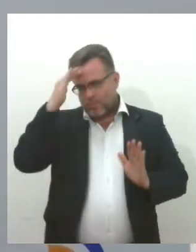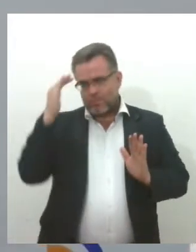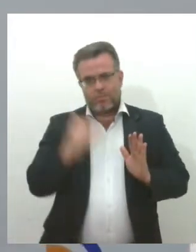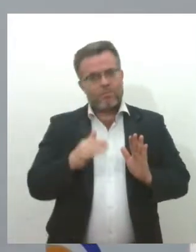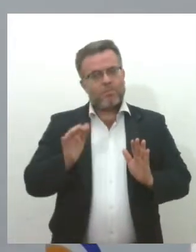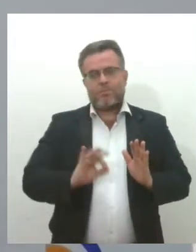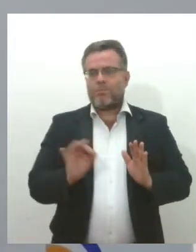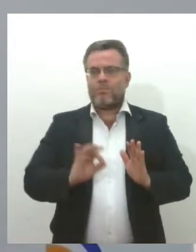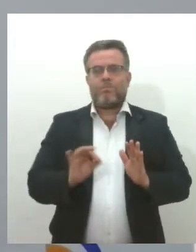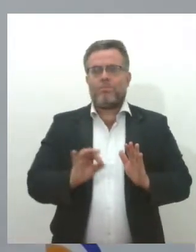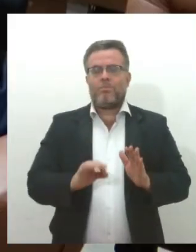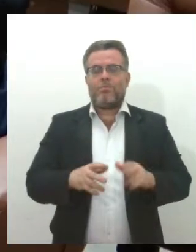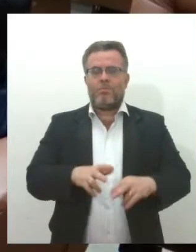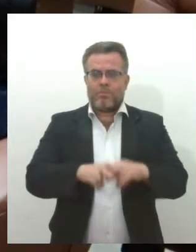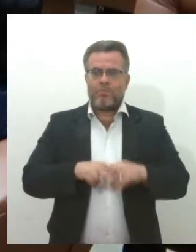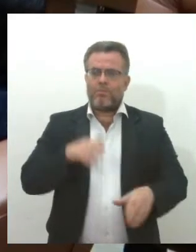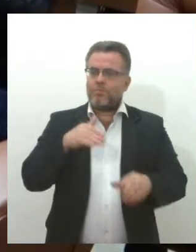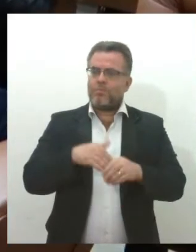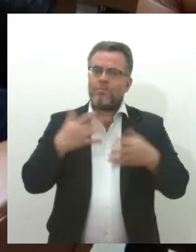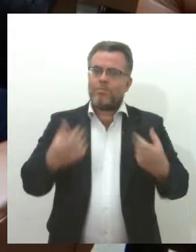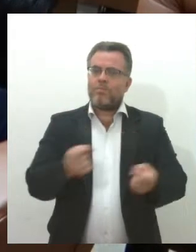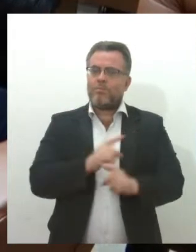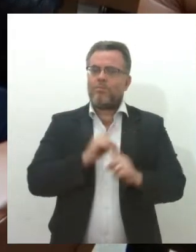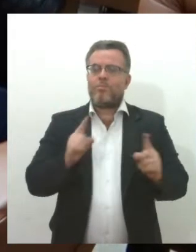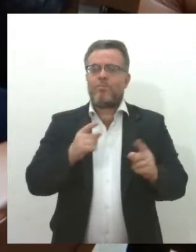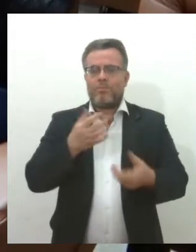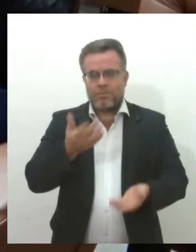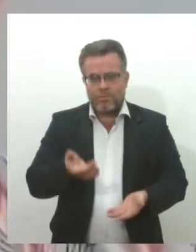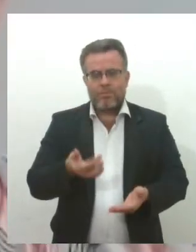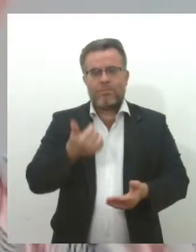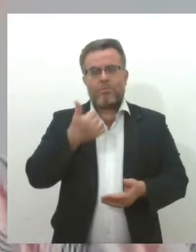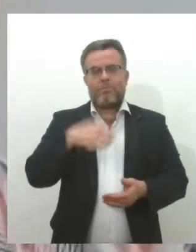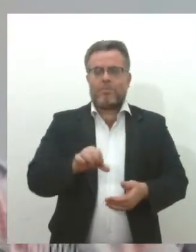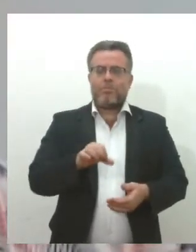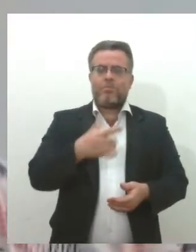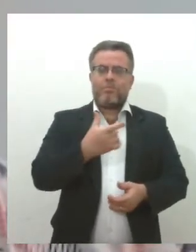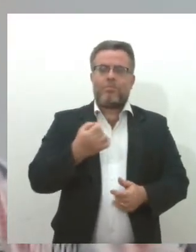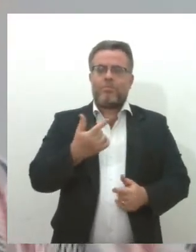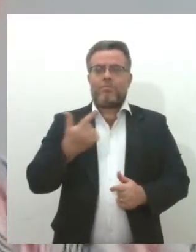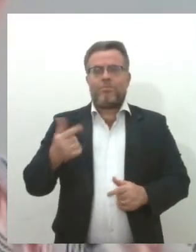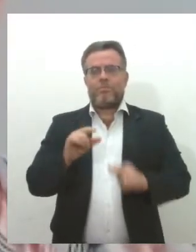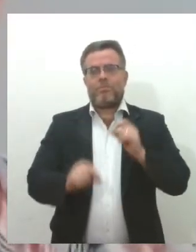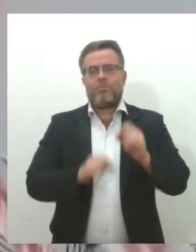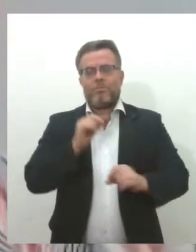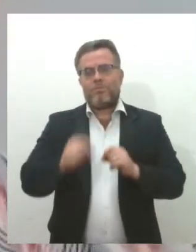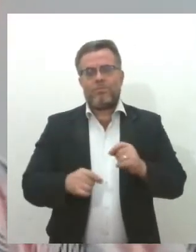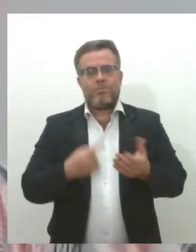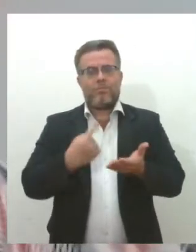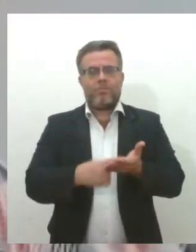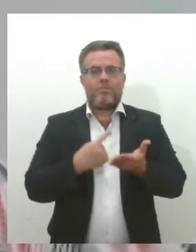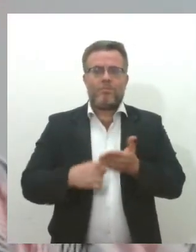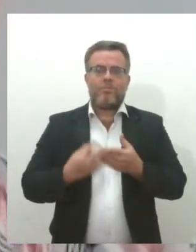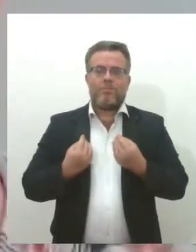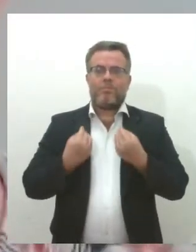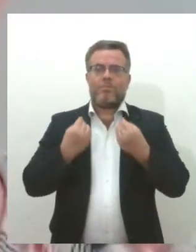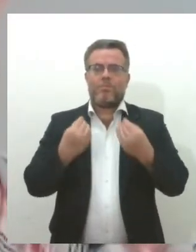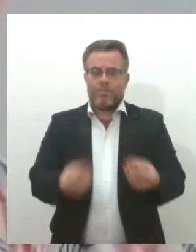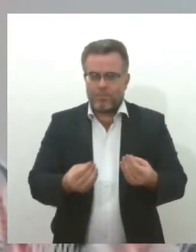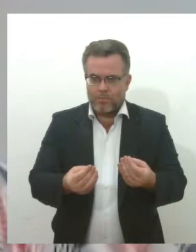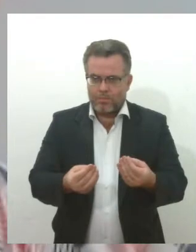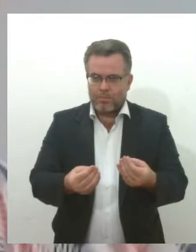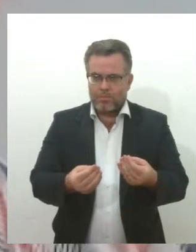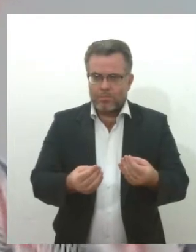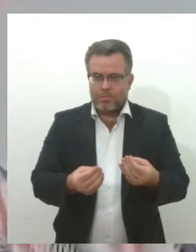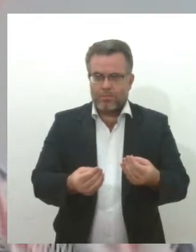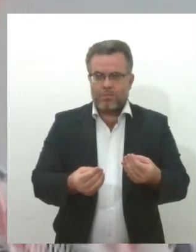minha visão por isso voltei contar a matéria o 19 de 2022 está adaptado a Maria Mendonça confere ao município de Santana no São